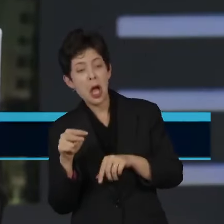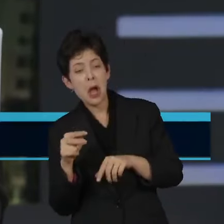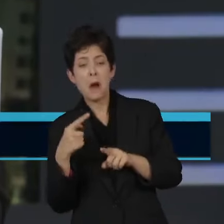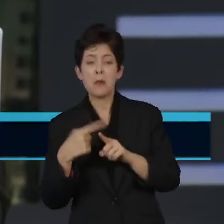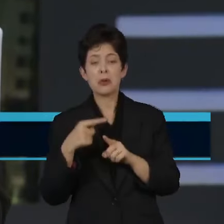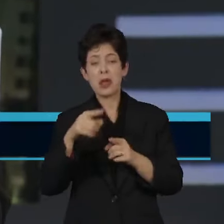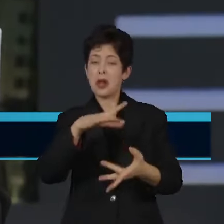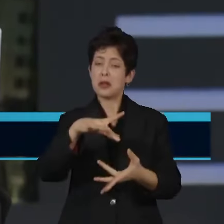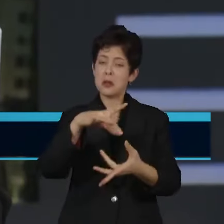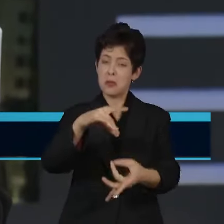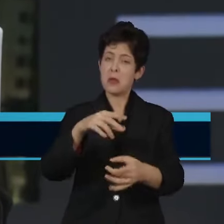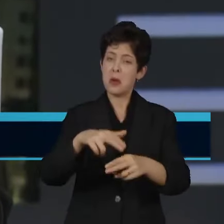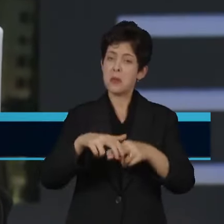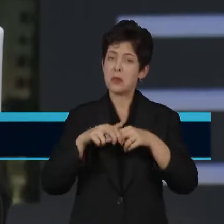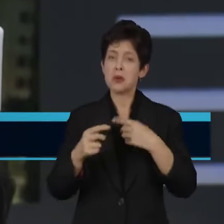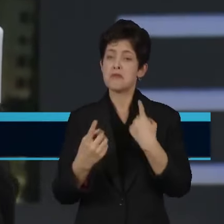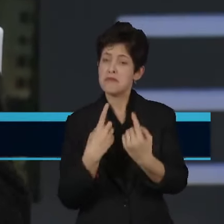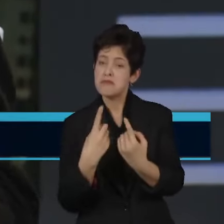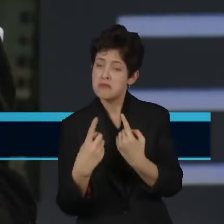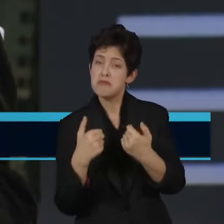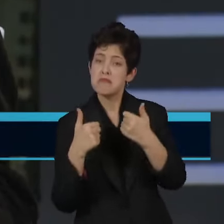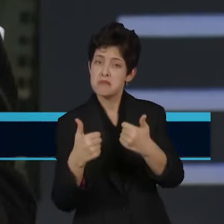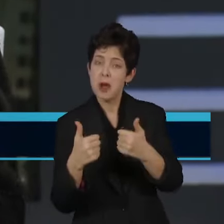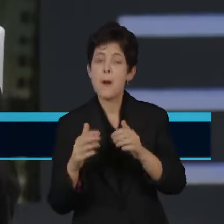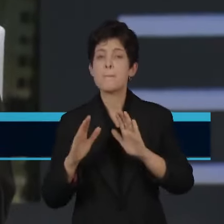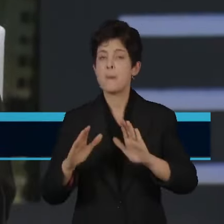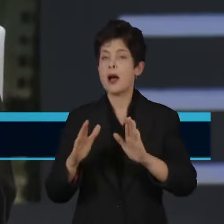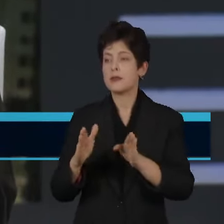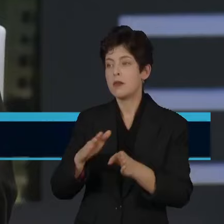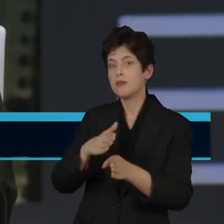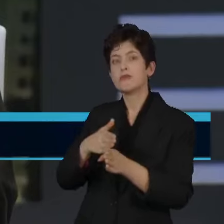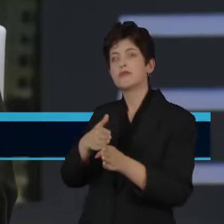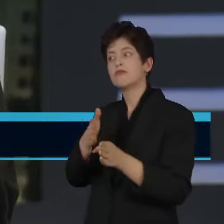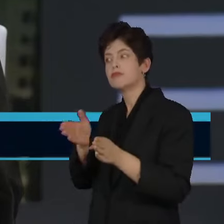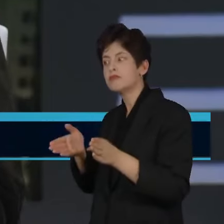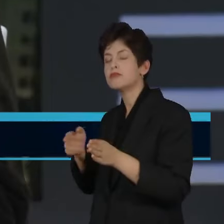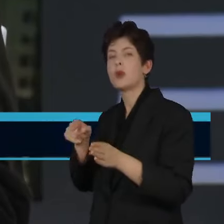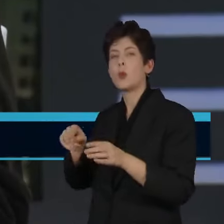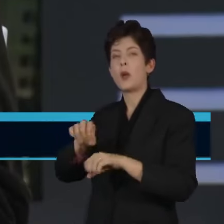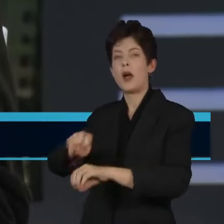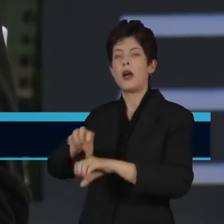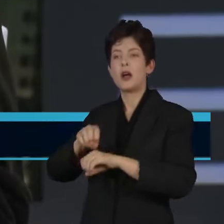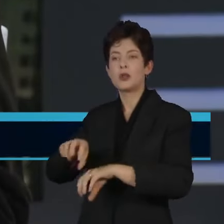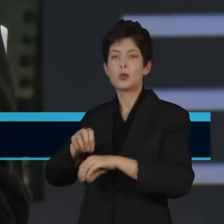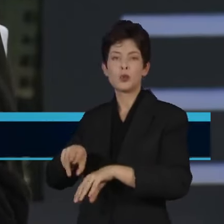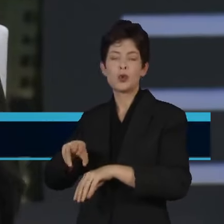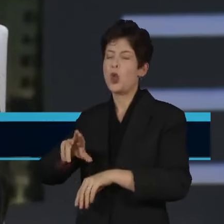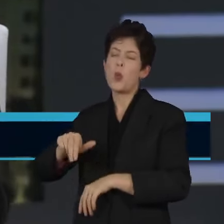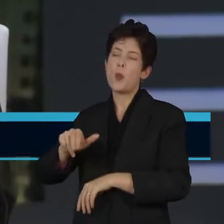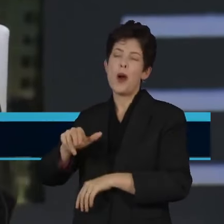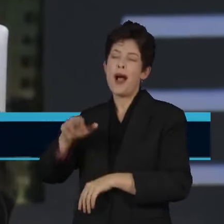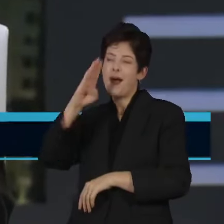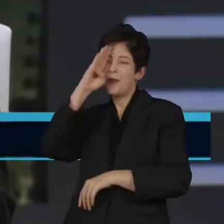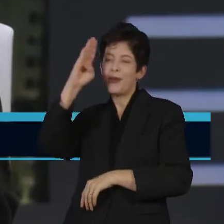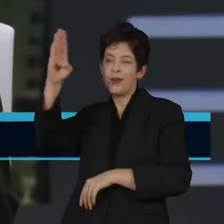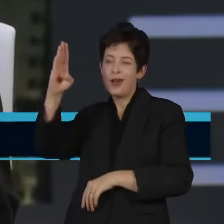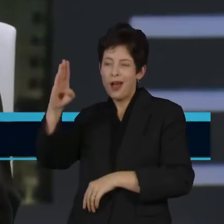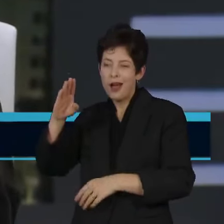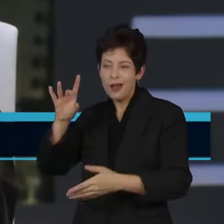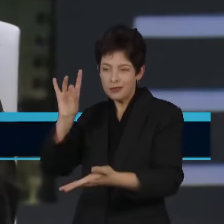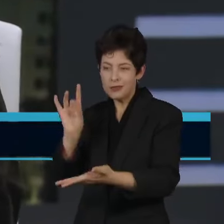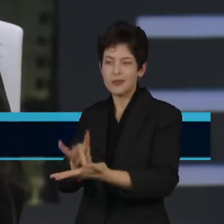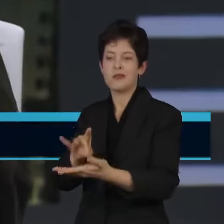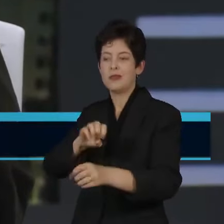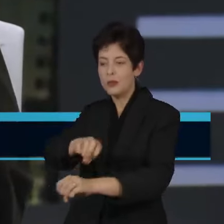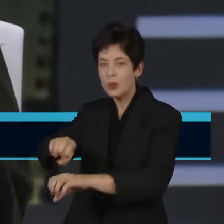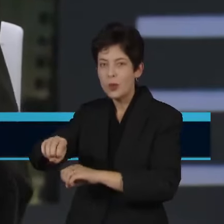porque ele é democrático, você pode dialogar, mas, por outro lado, a educação nunca foi uma prioridade, continua não sendo no governo